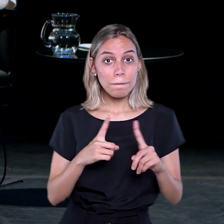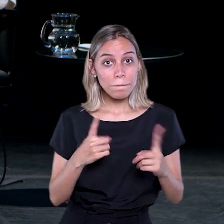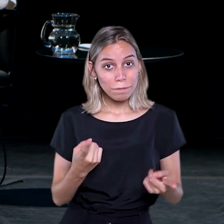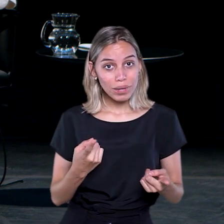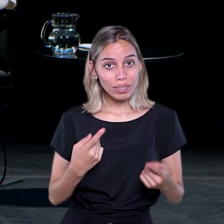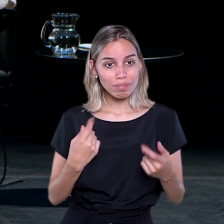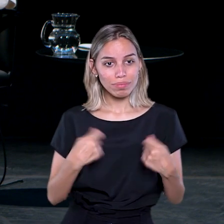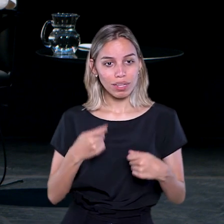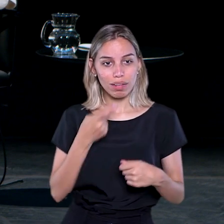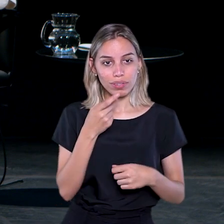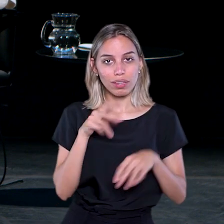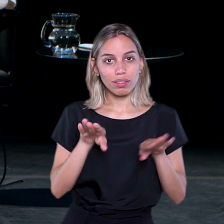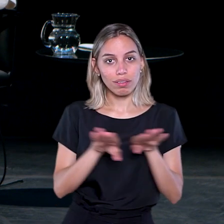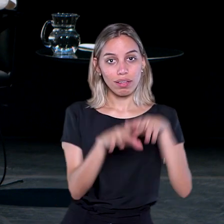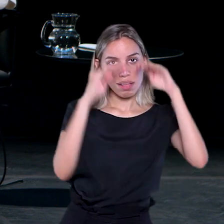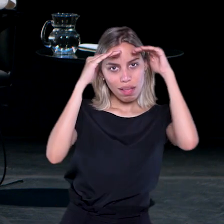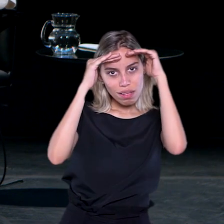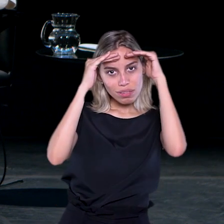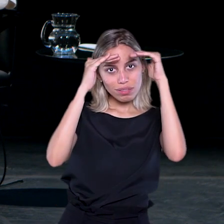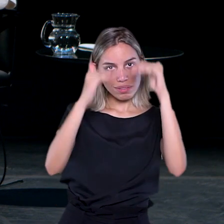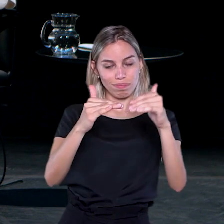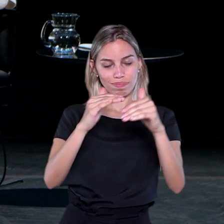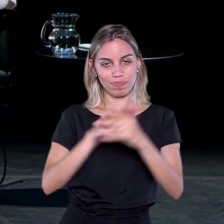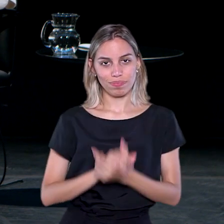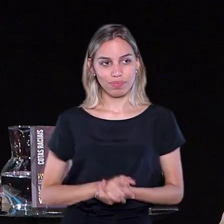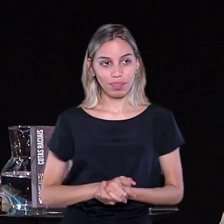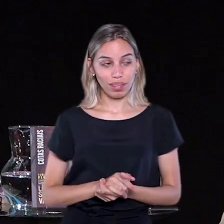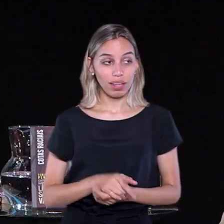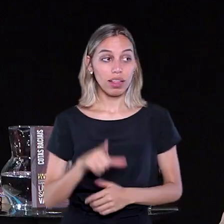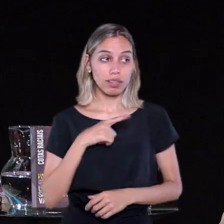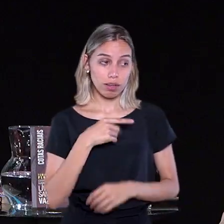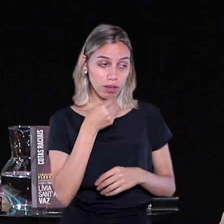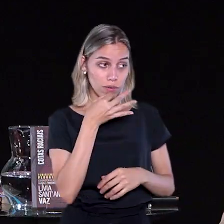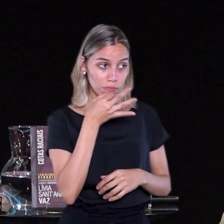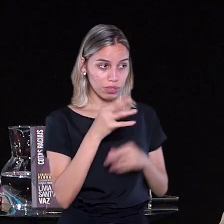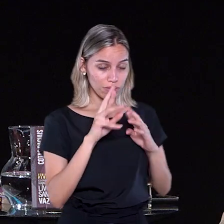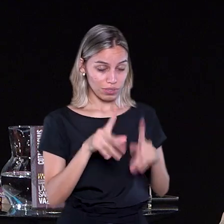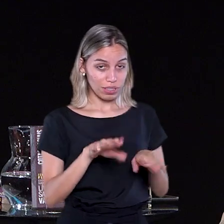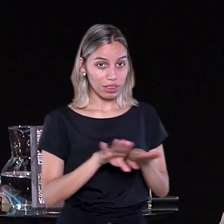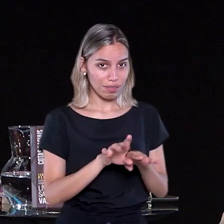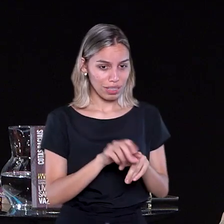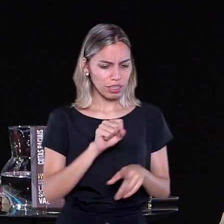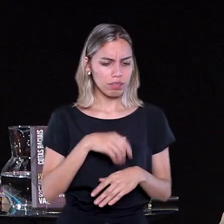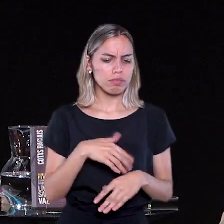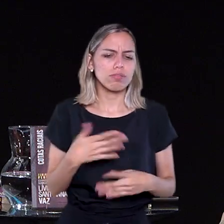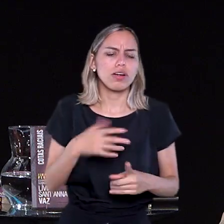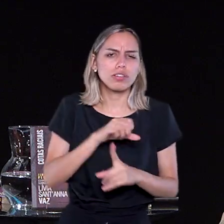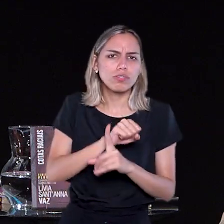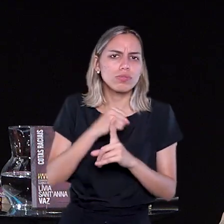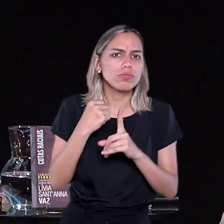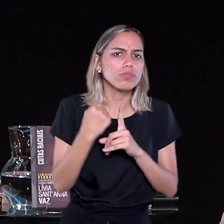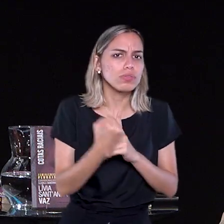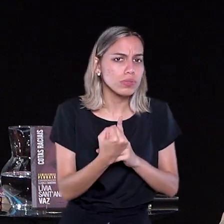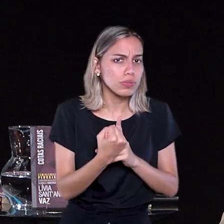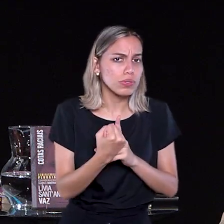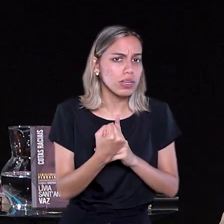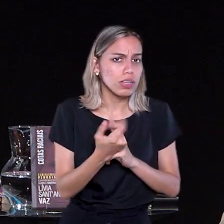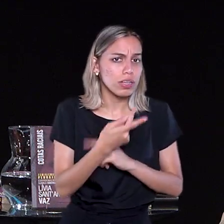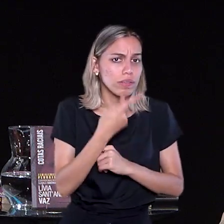trazer um contraponto, Afonso, a essa discussão, que é até que ponto nós, sociedade, que nos